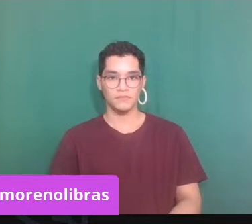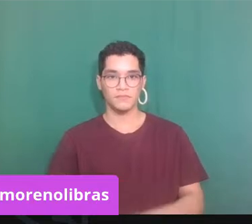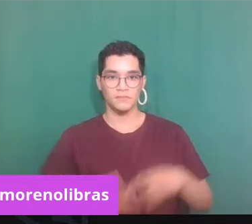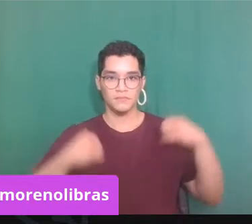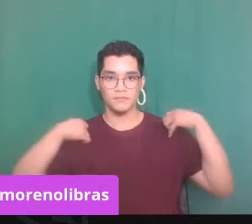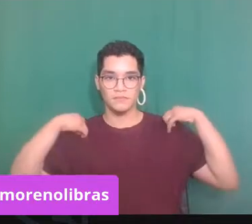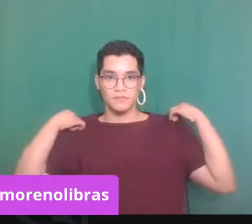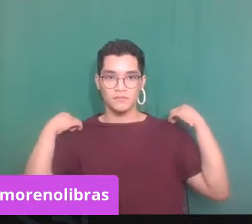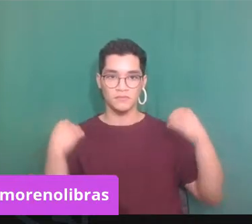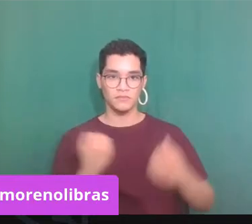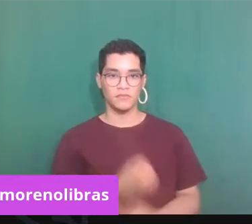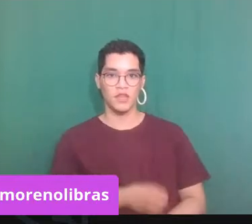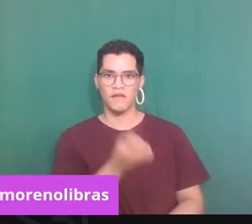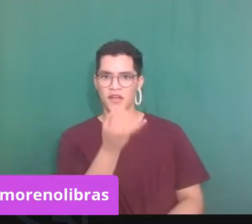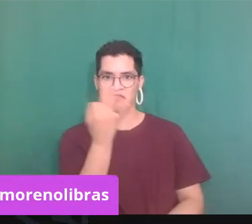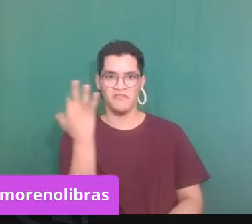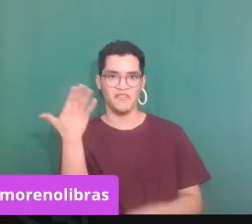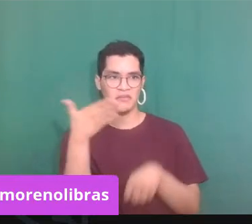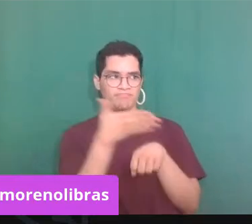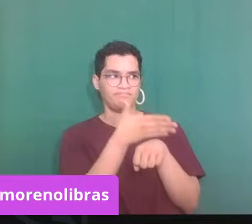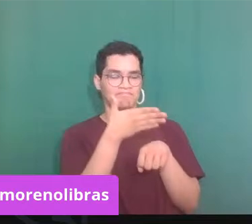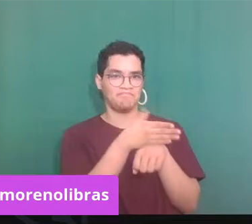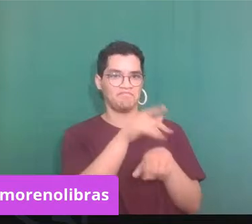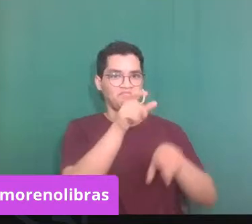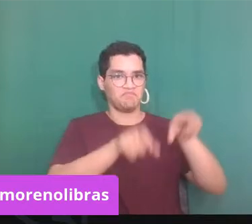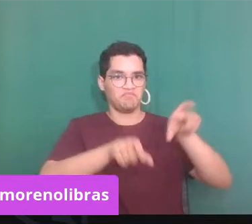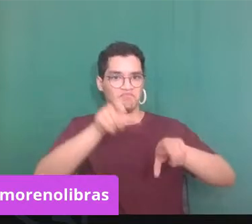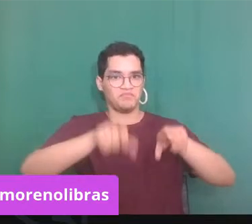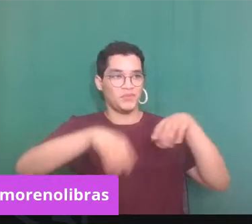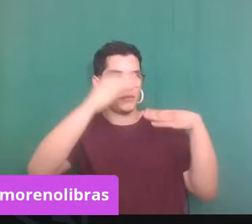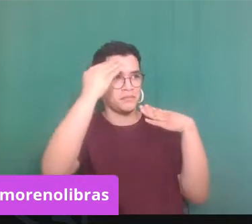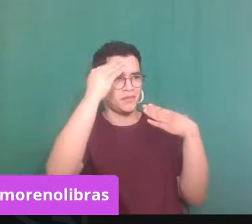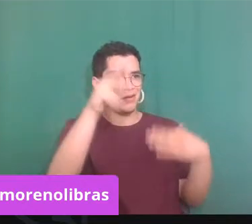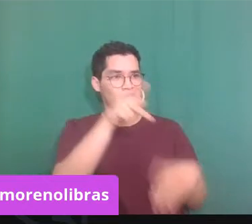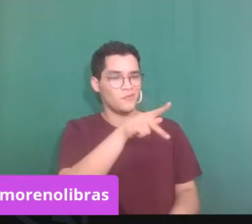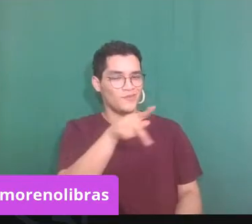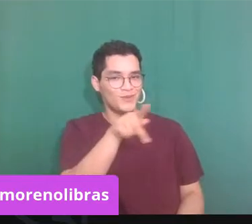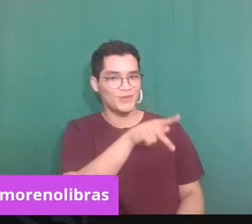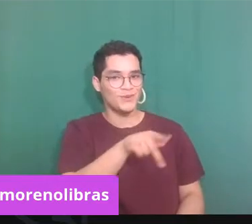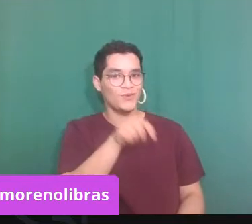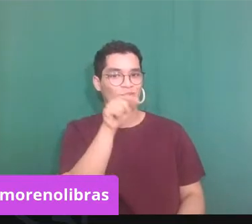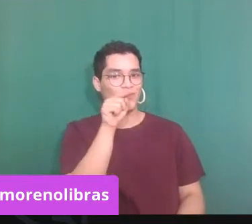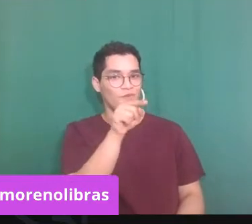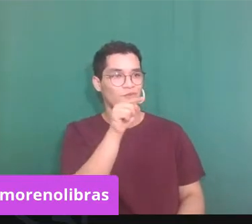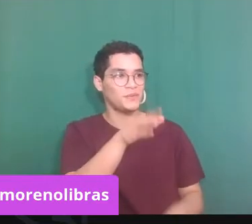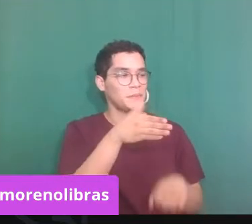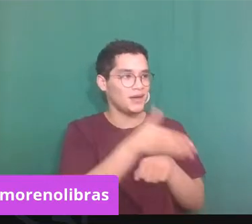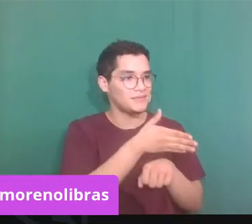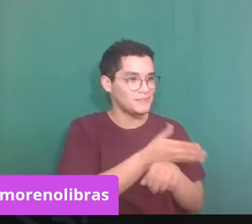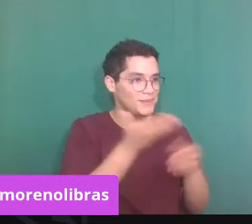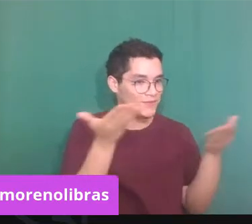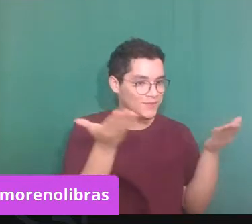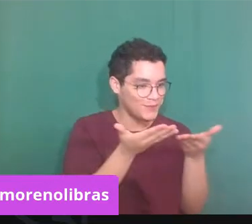Foram muitas as participações. Obrigada, professora, pela sua contribuição, Elisete Melo.